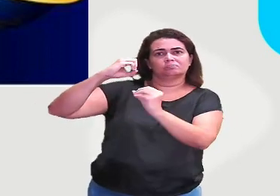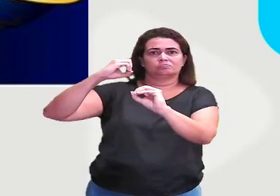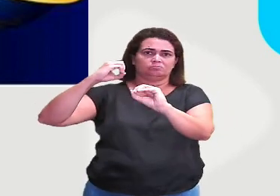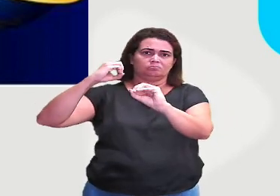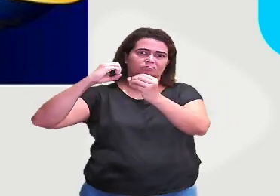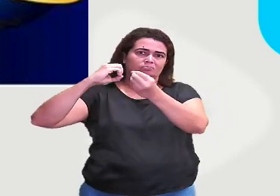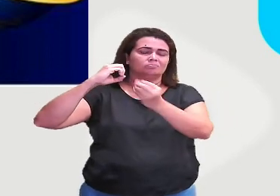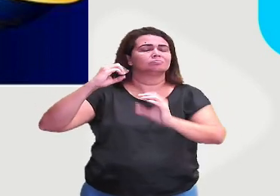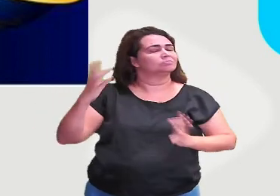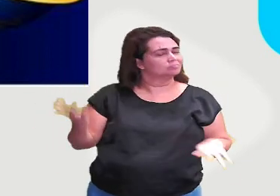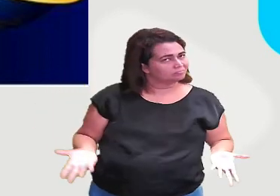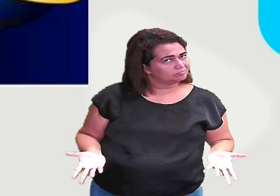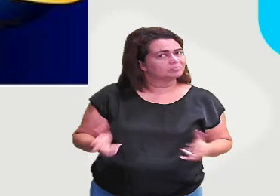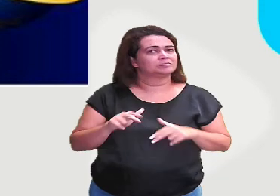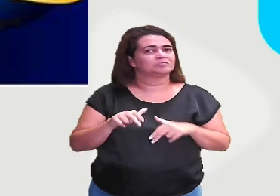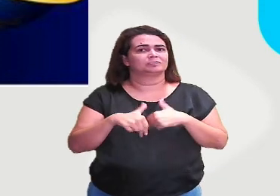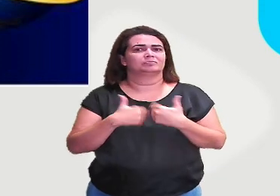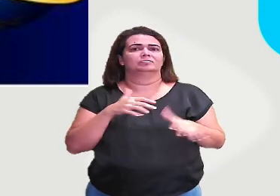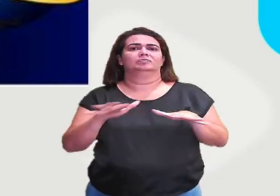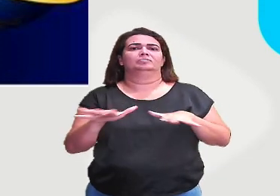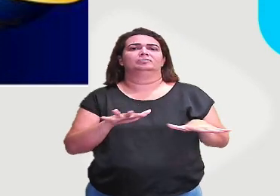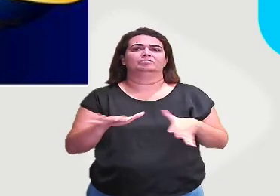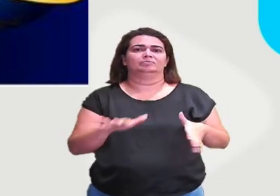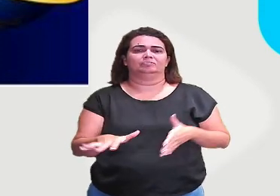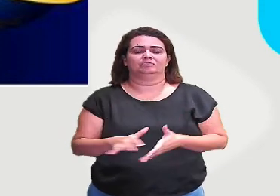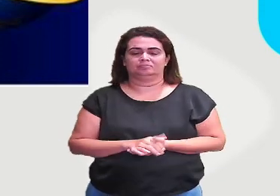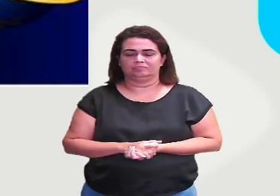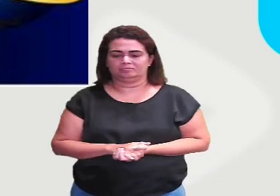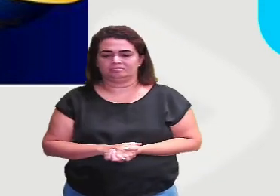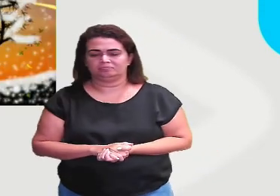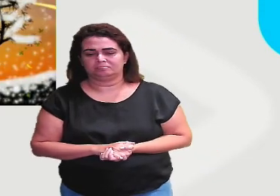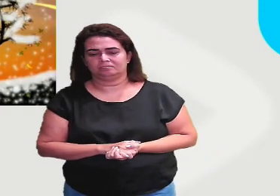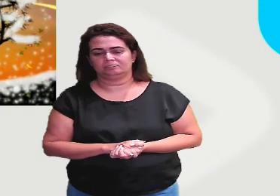Terra, né, do movimento que a Terra faz em torno de si mesma.